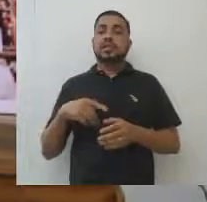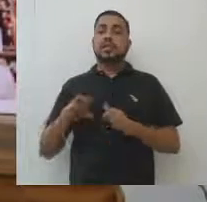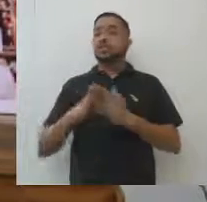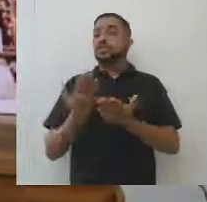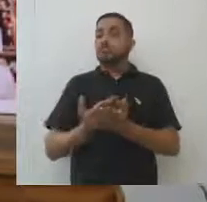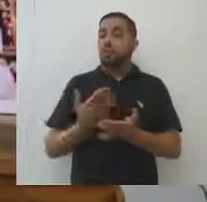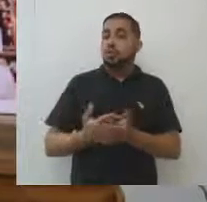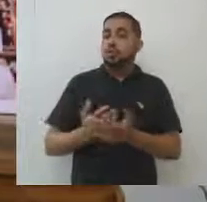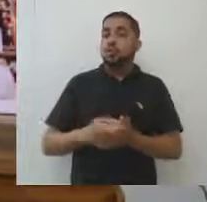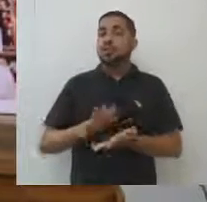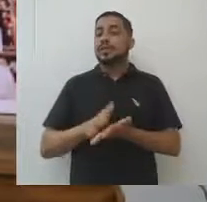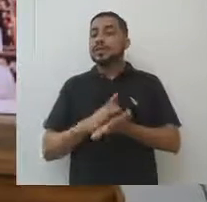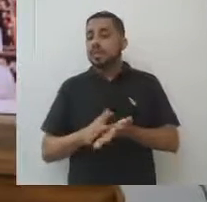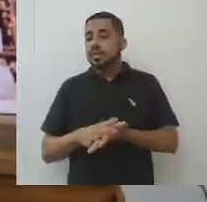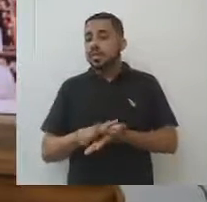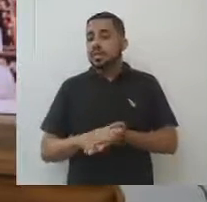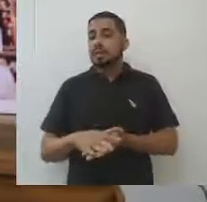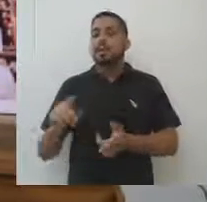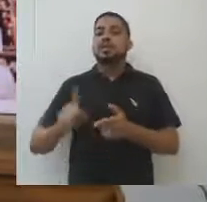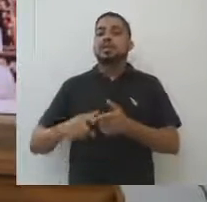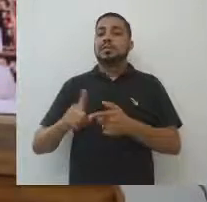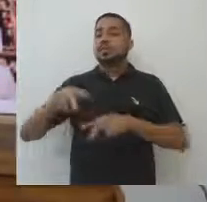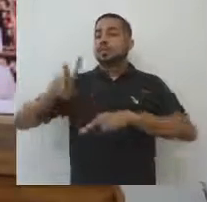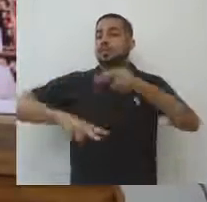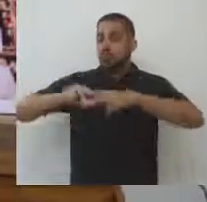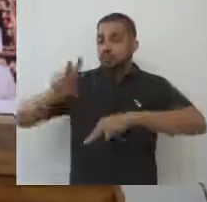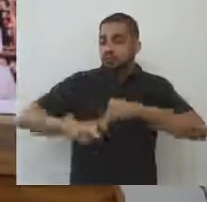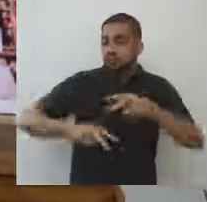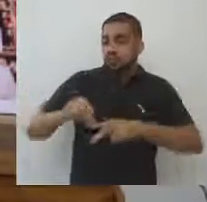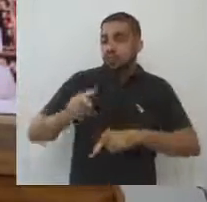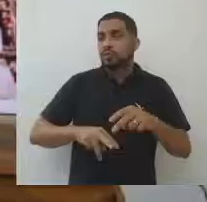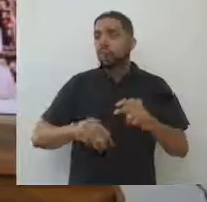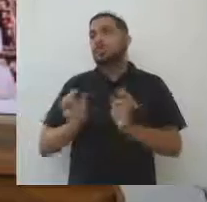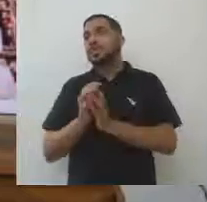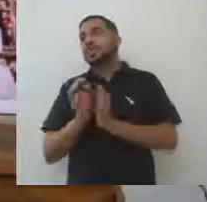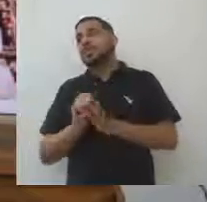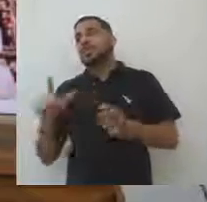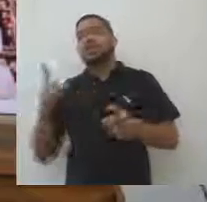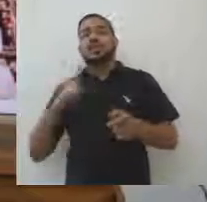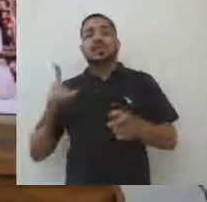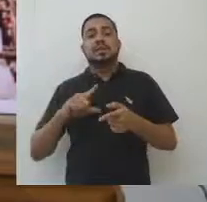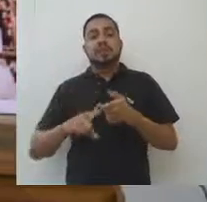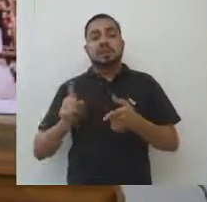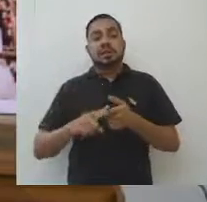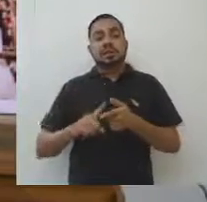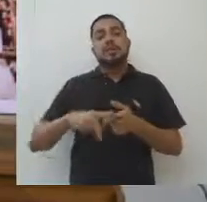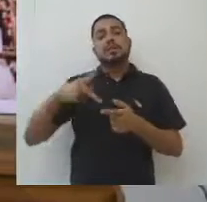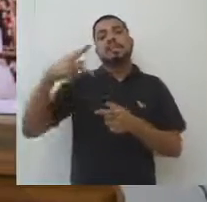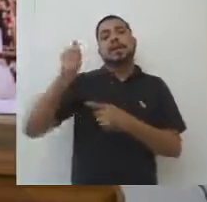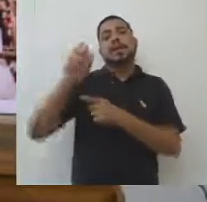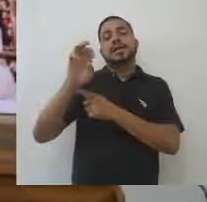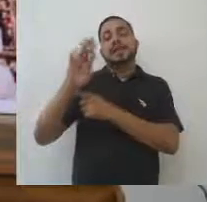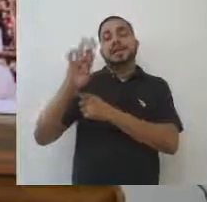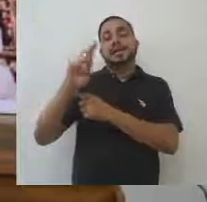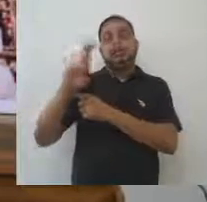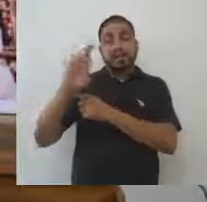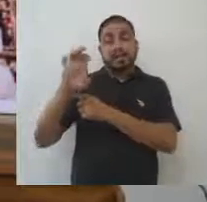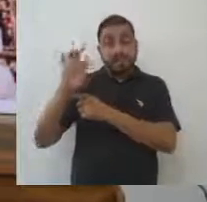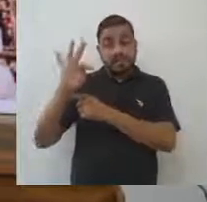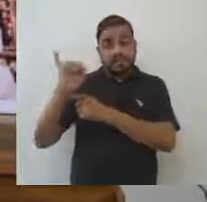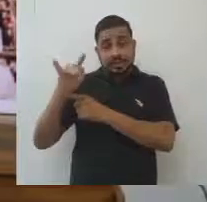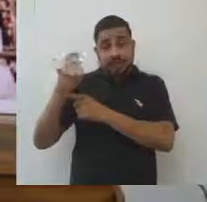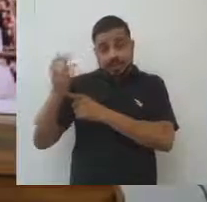o Festival de Quadrilha Junina do Recife, a gente teve o Festival de Parintins também,